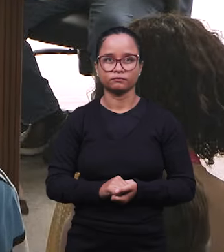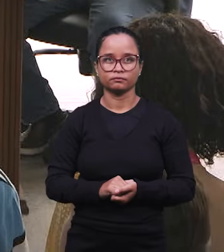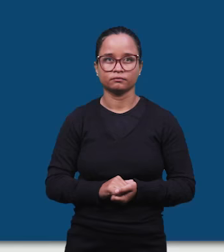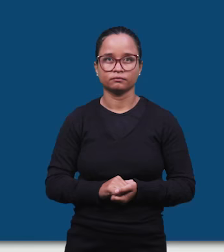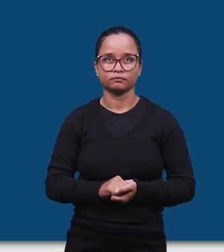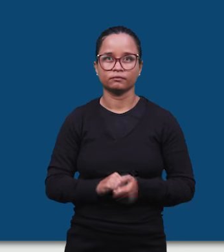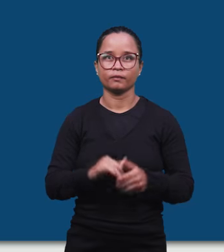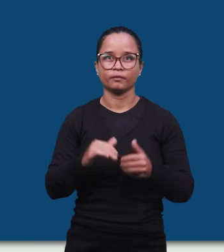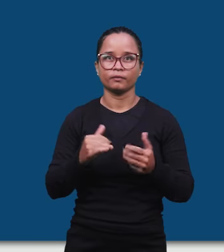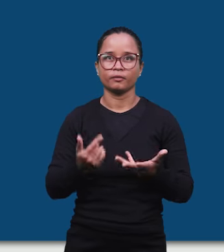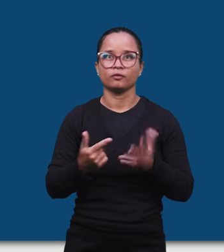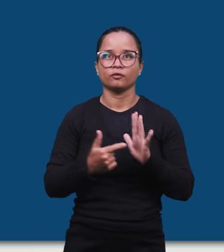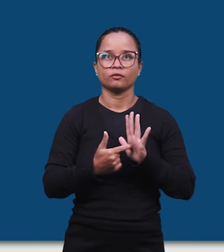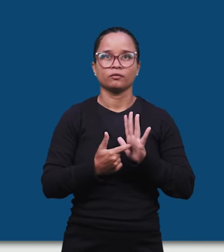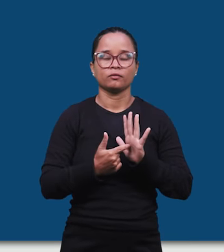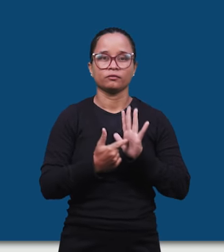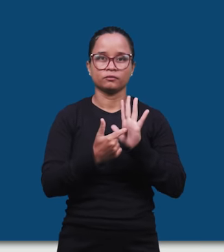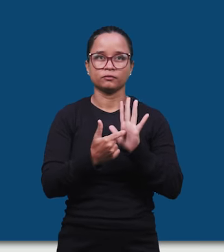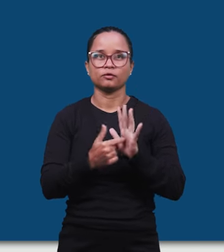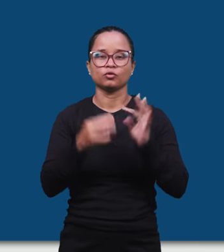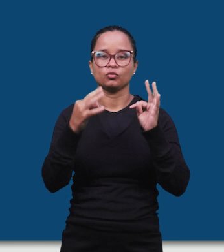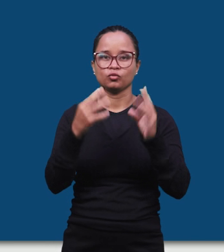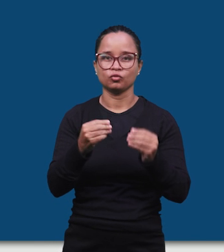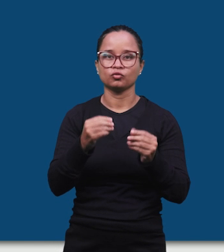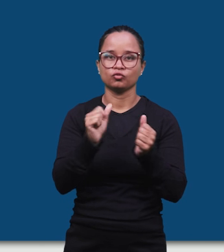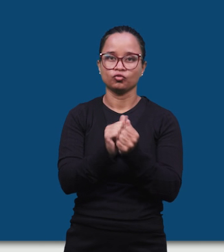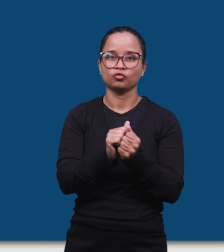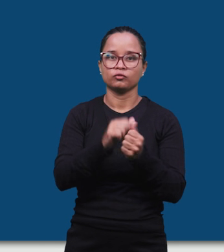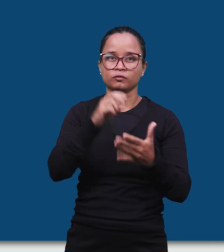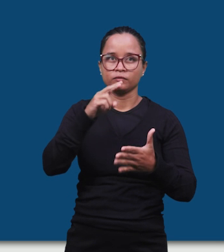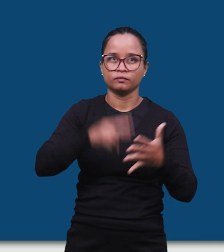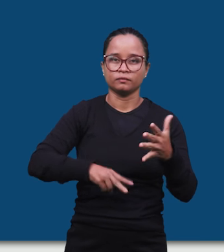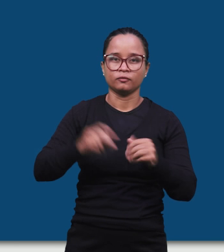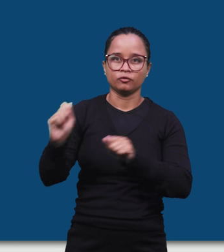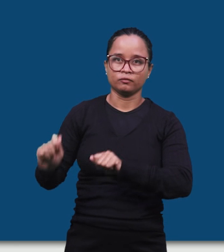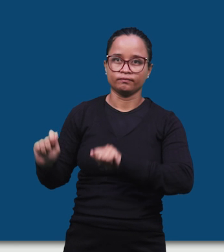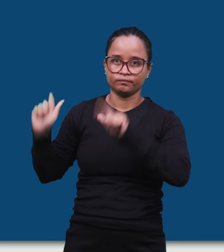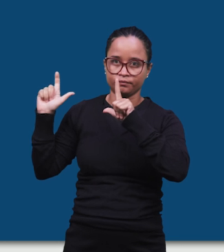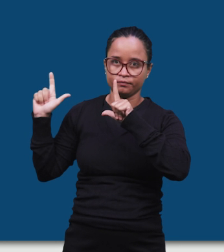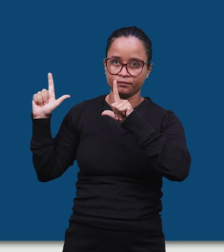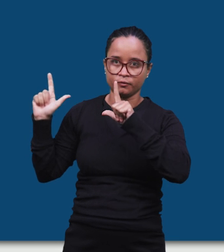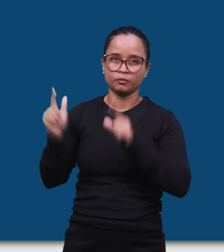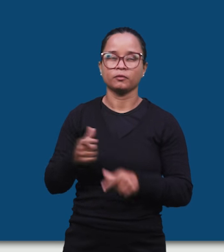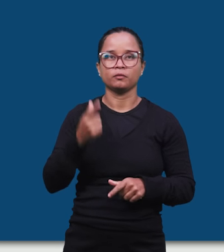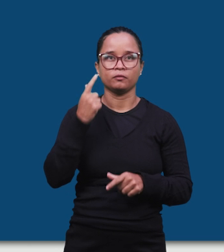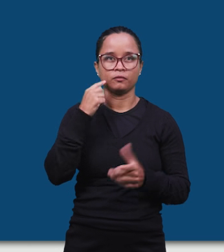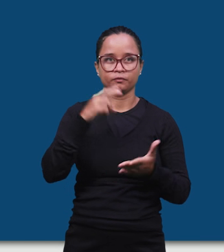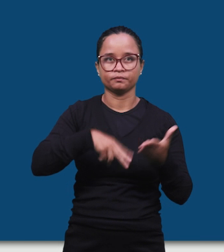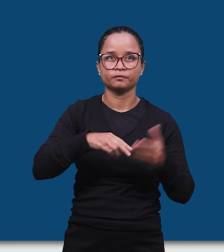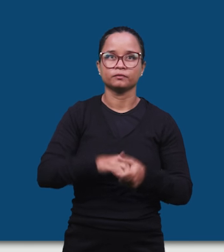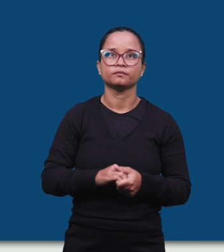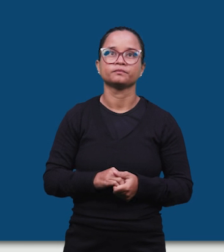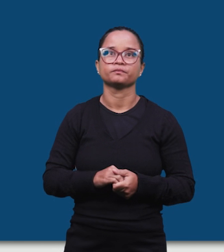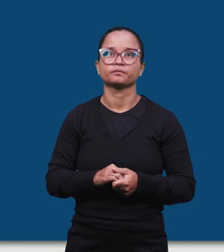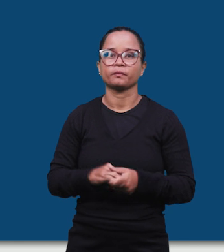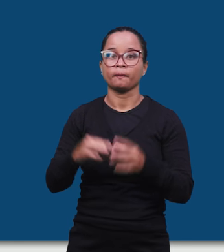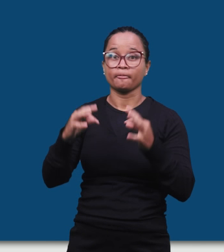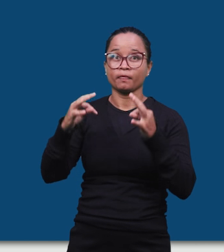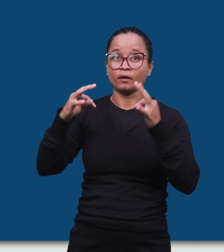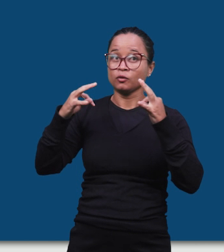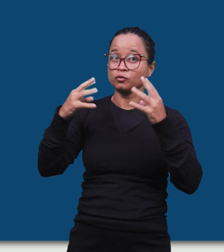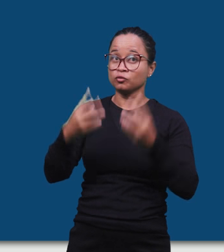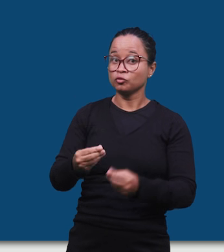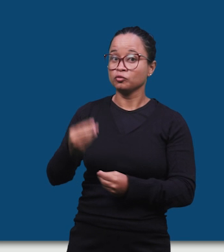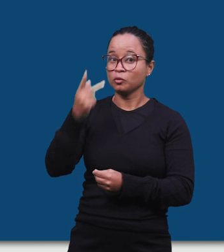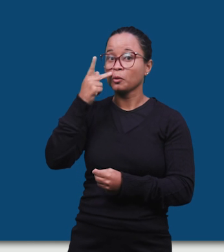Aqui é aquilo que o senhor está falando. Vamos ler todos juntos aqui, já está projetado, né? Todos. Tudo o